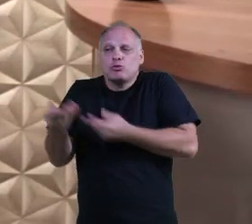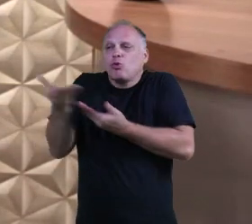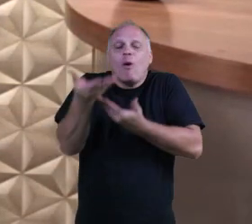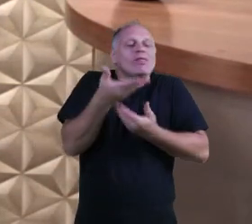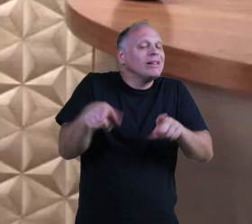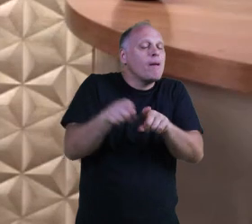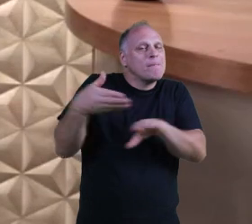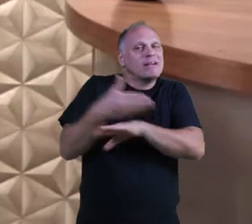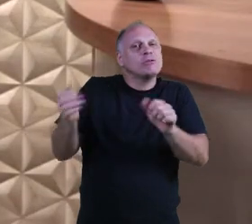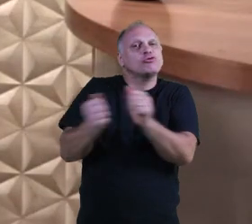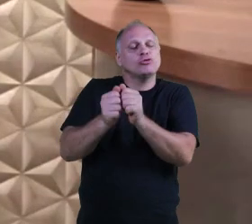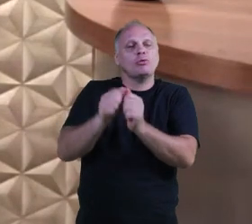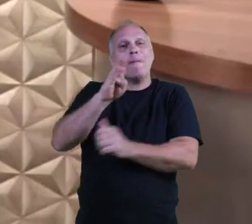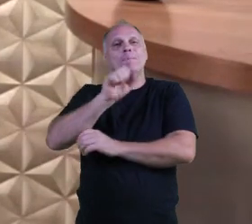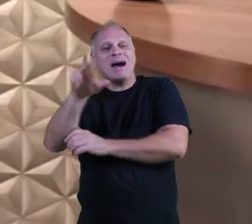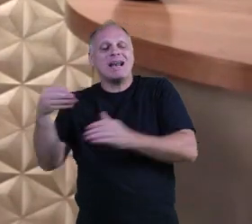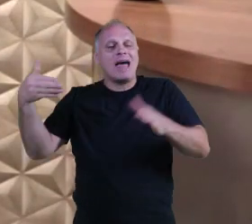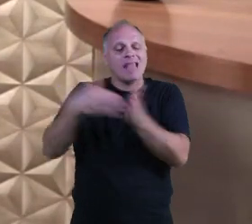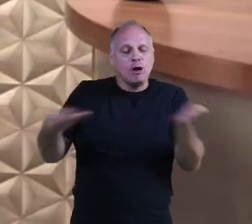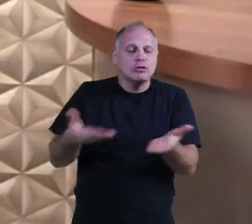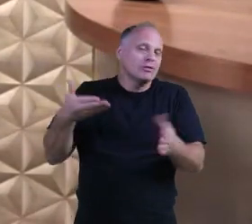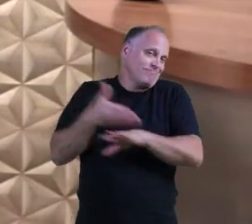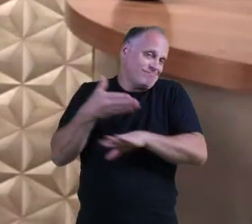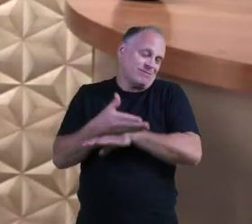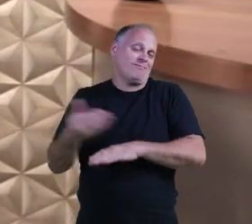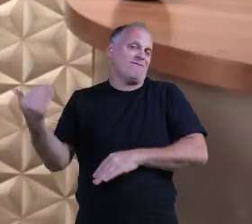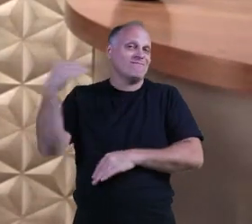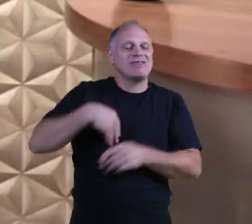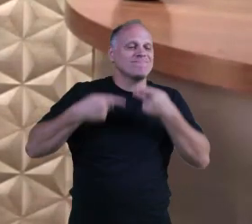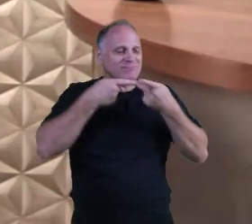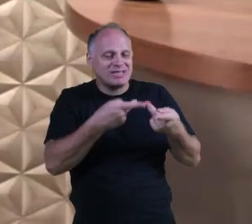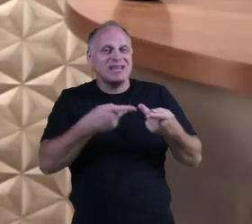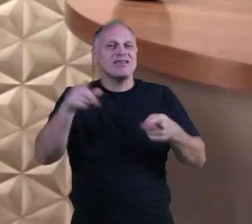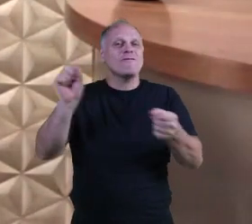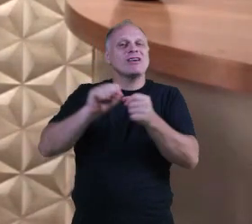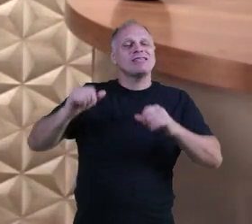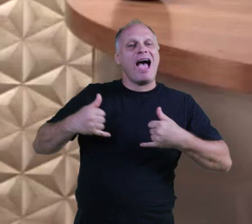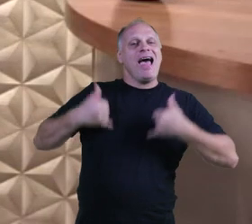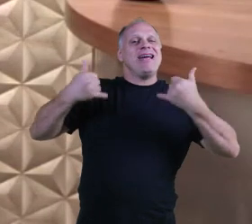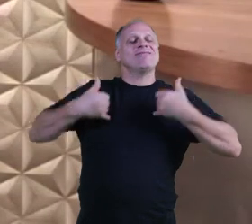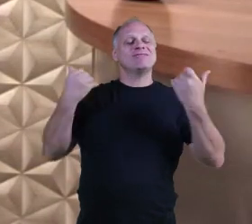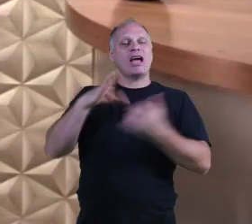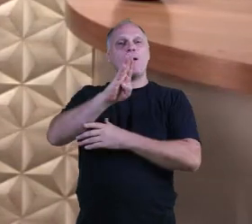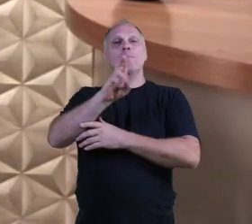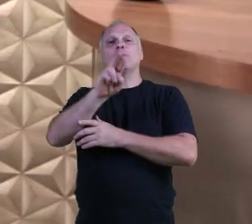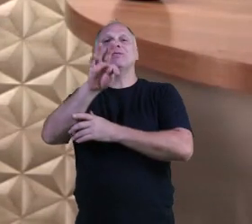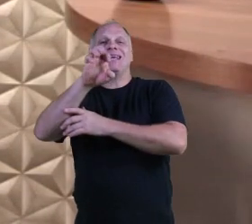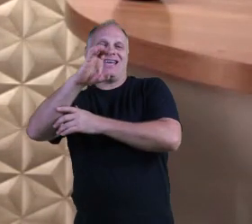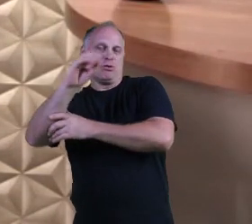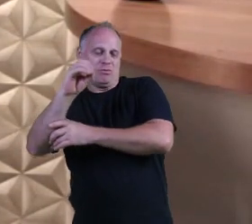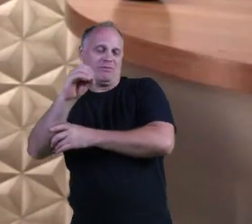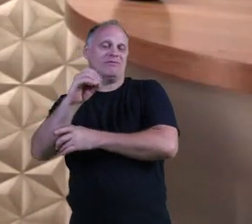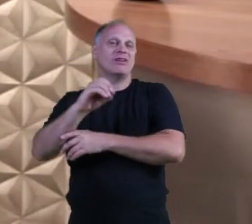10 anos, onde tocava samba, onde com o meu músico, os meus amigos músicos, tocavam